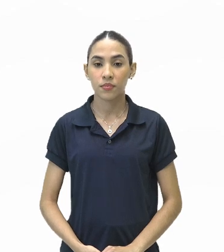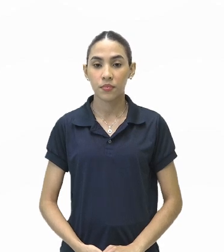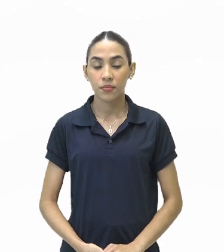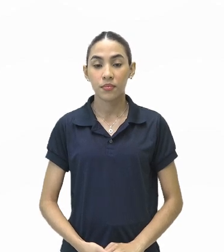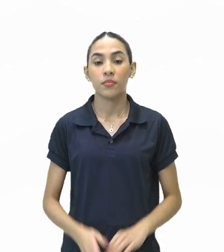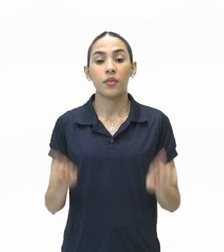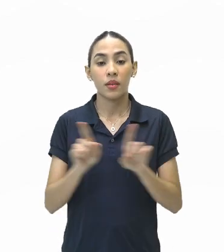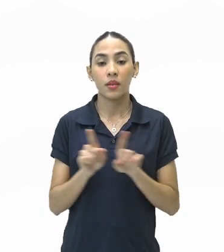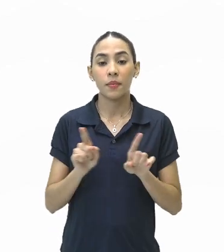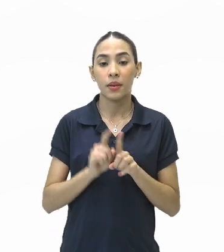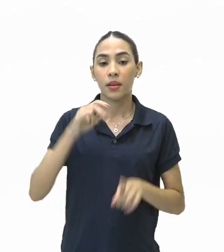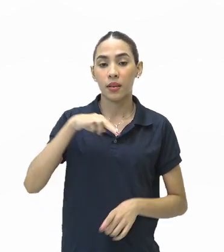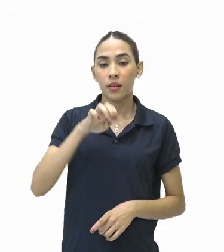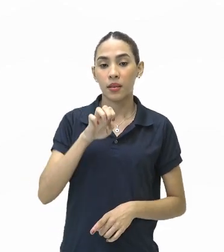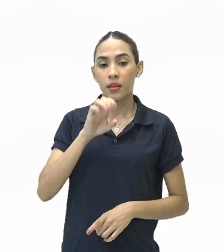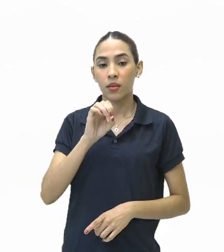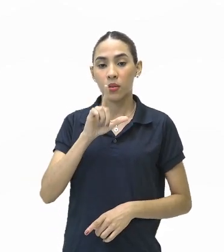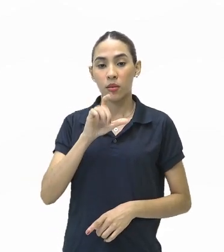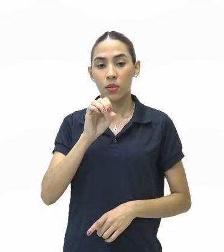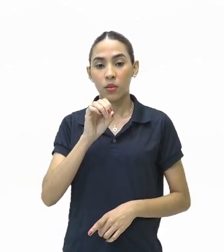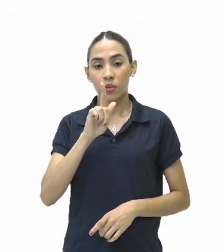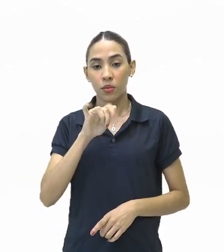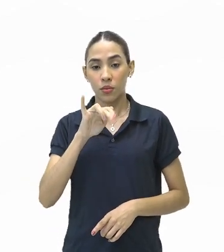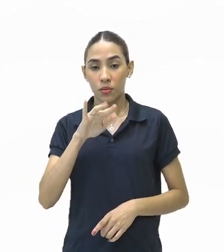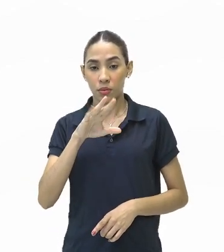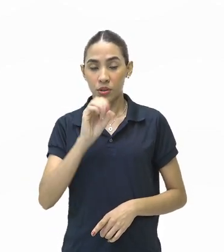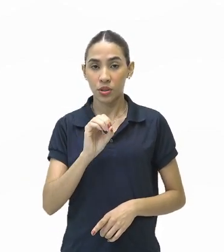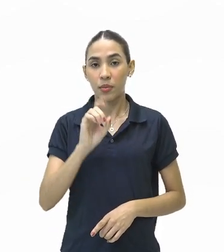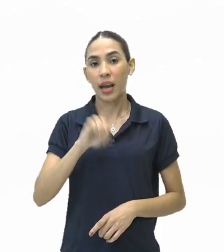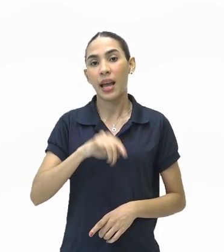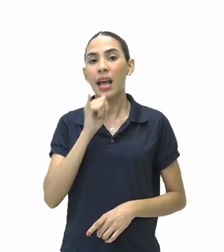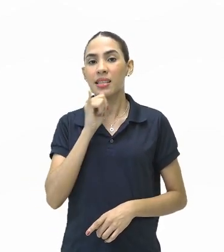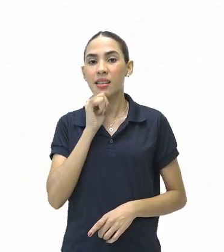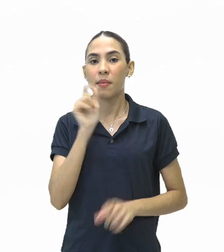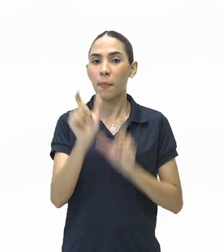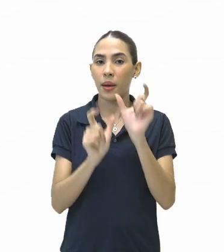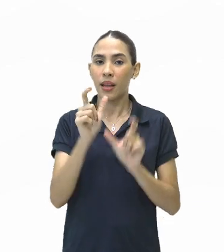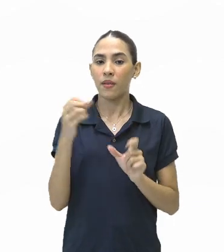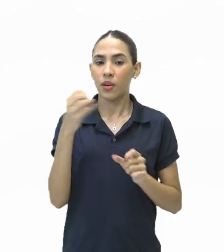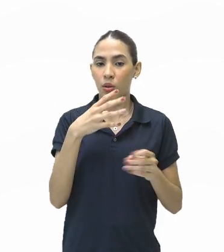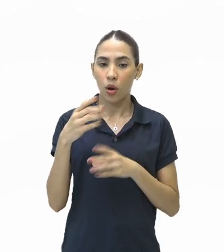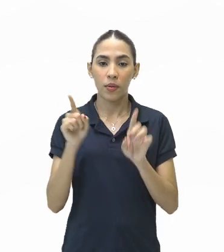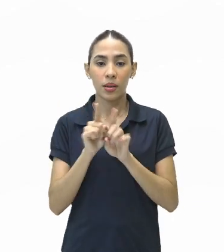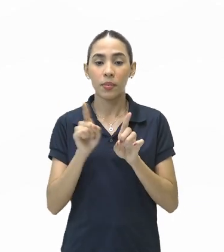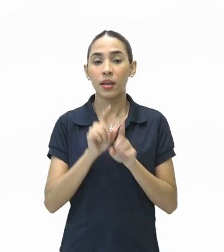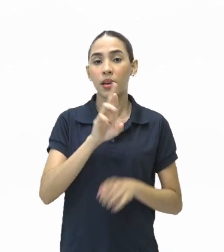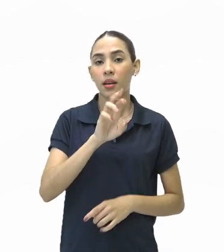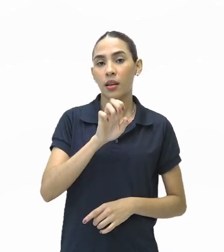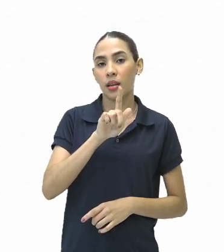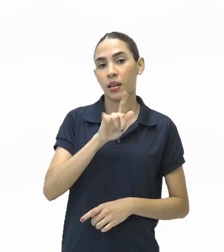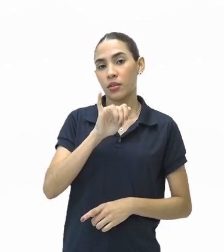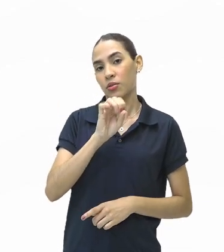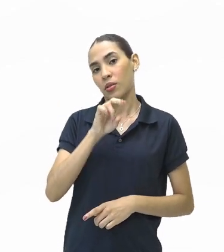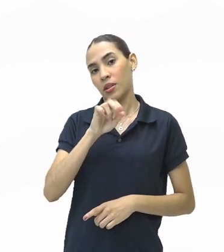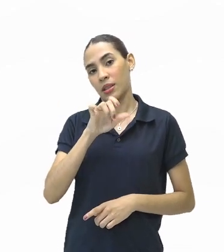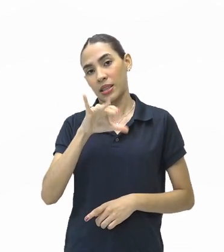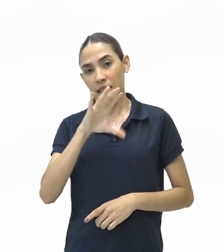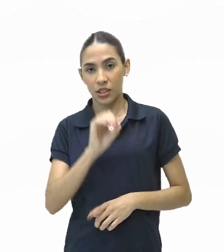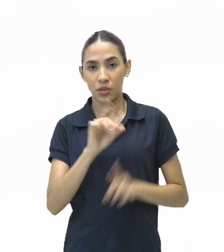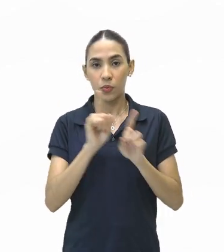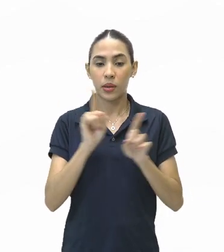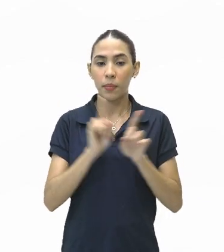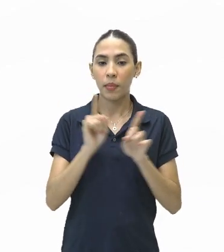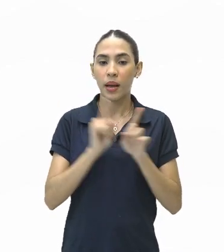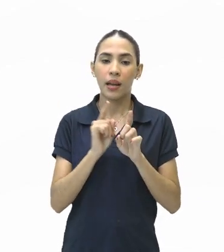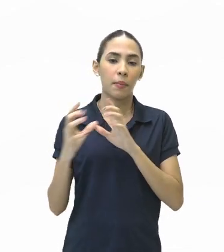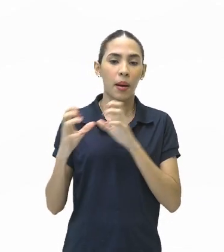dinâmicas, neologismos, lembrando que neologismos são palavras novas, né? O regionalismo, prosa intimista,